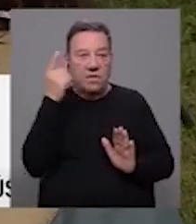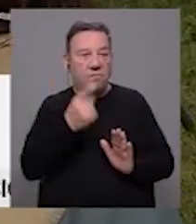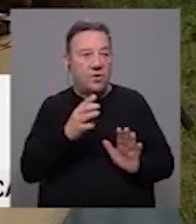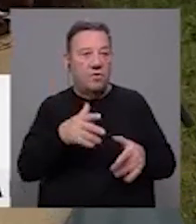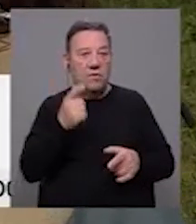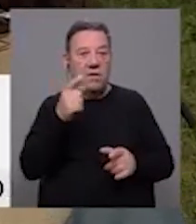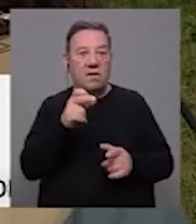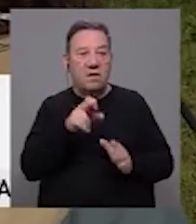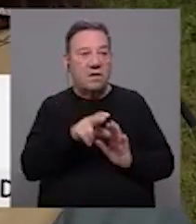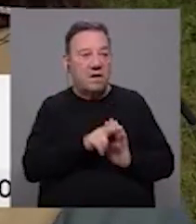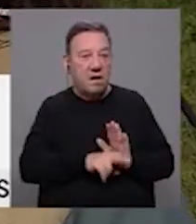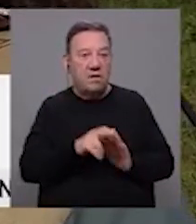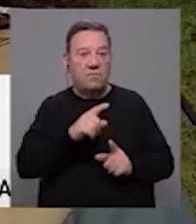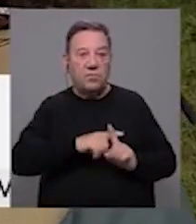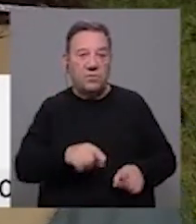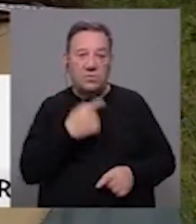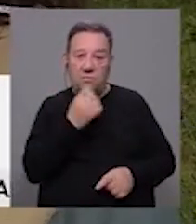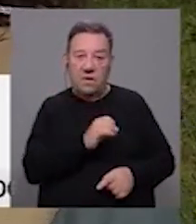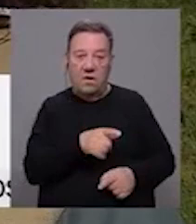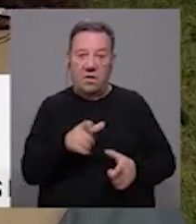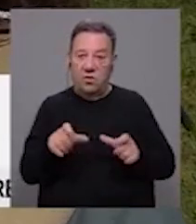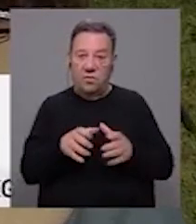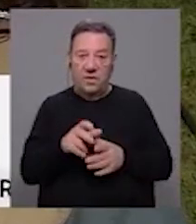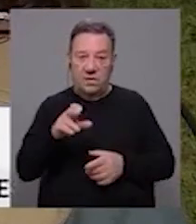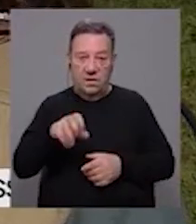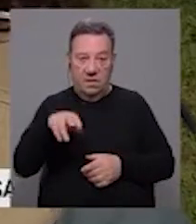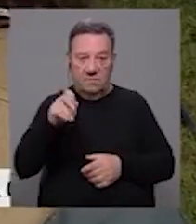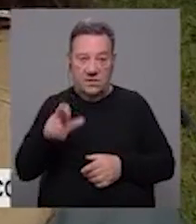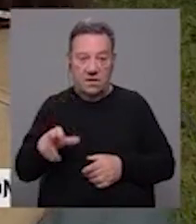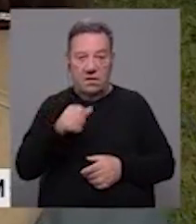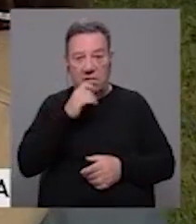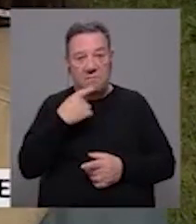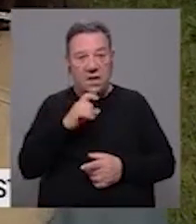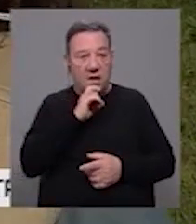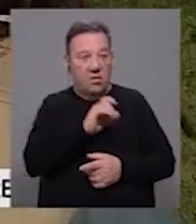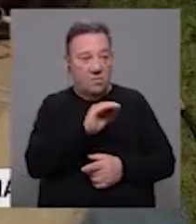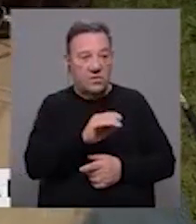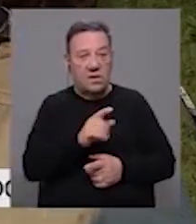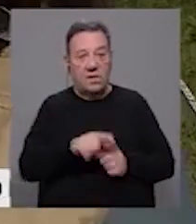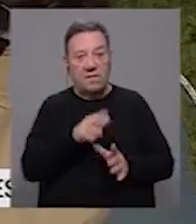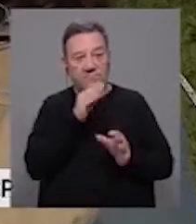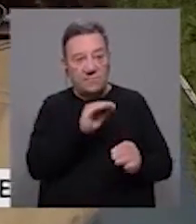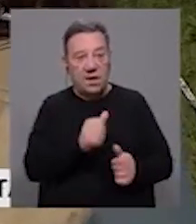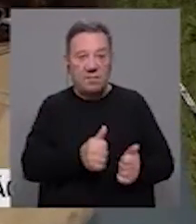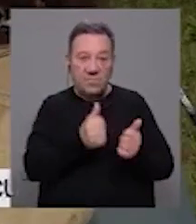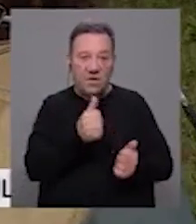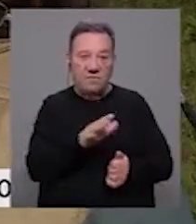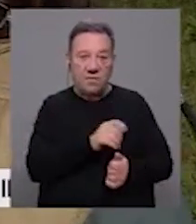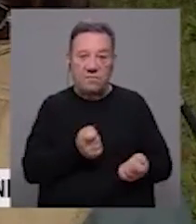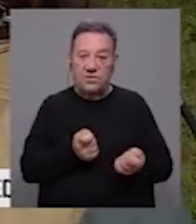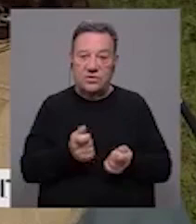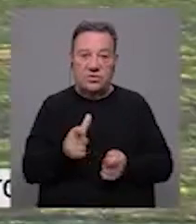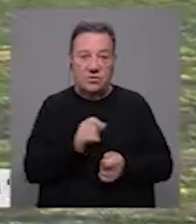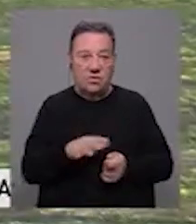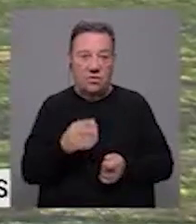de regras ou proibições. O Comitê de Ramsar acaba por aconselhar, fazer recomendações de qual é a melhor forma de gerir esta